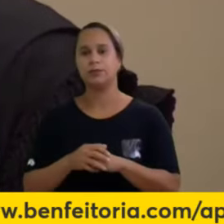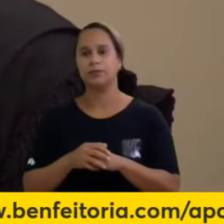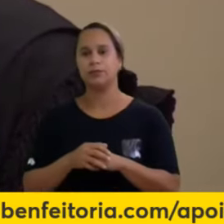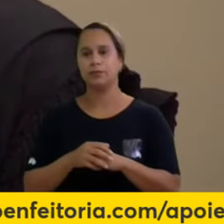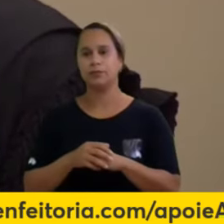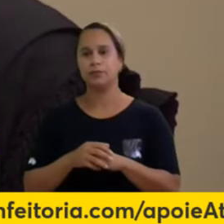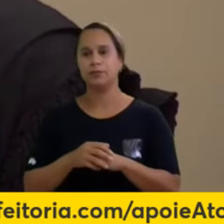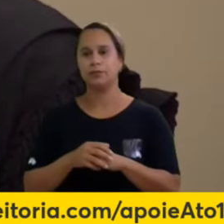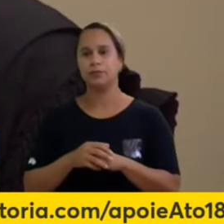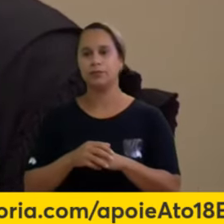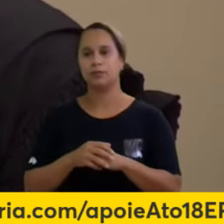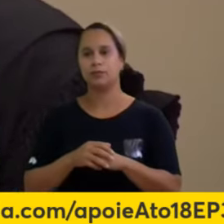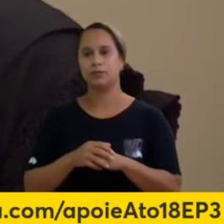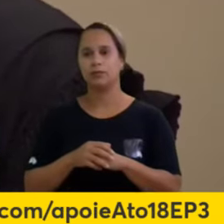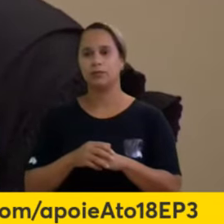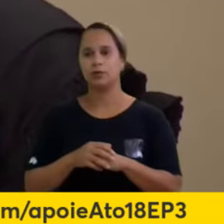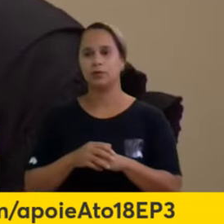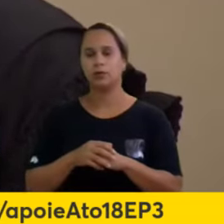de pré-campanha